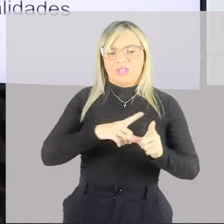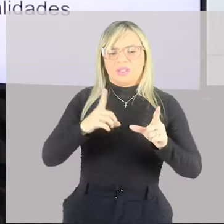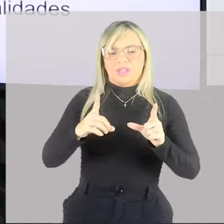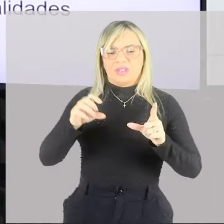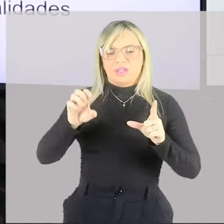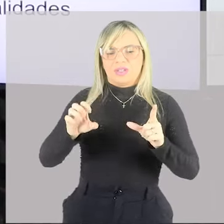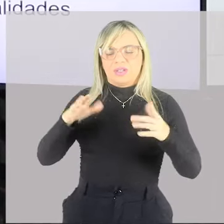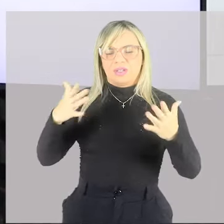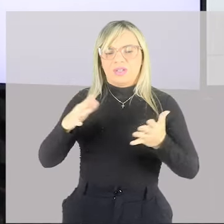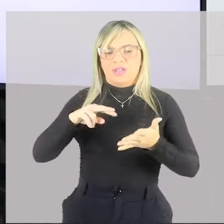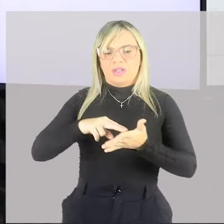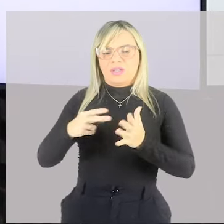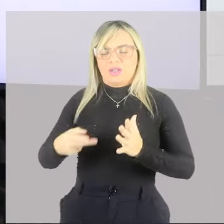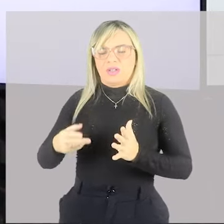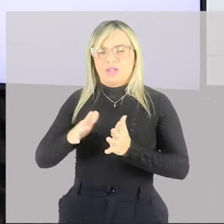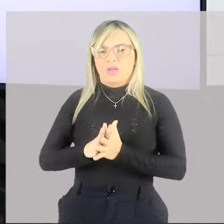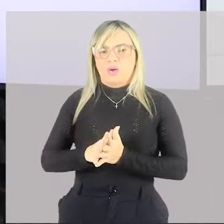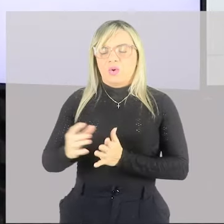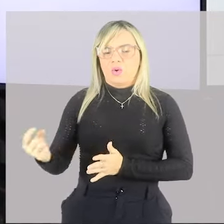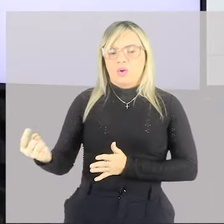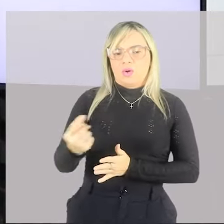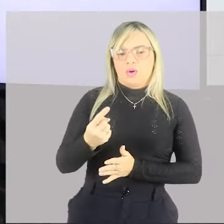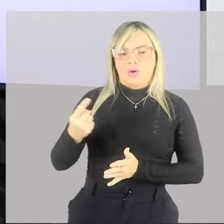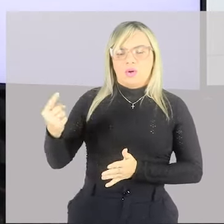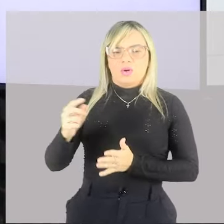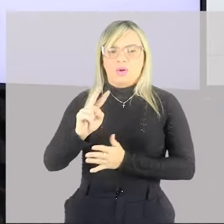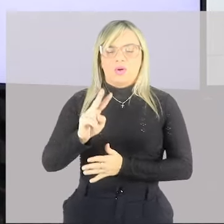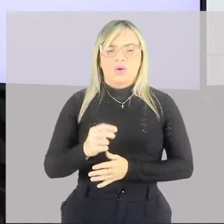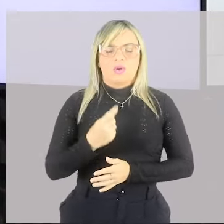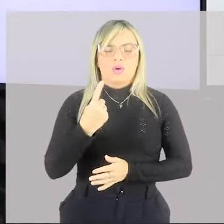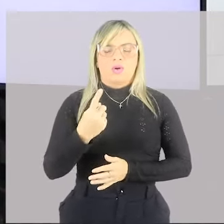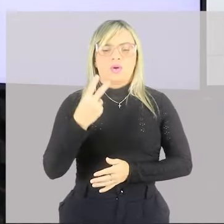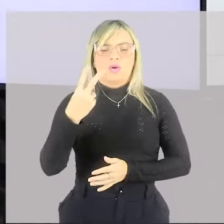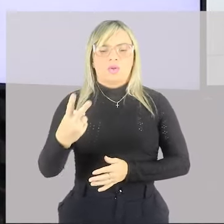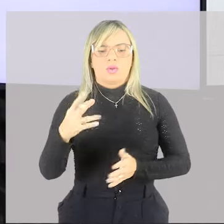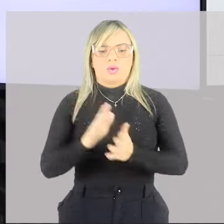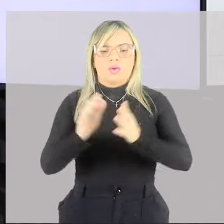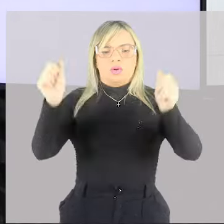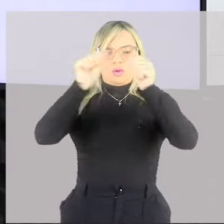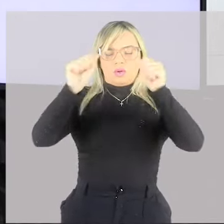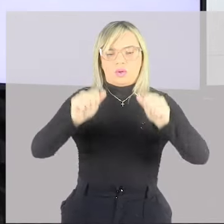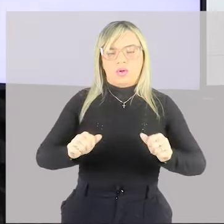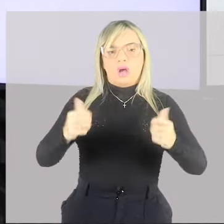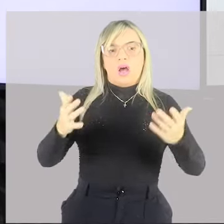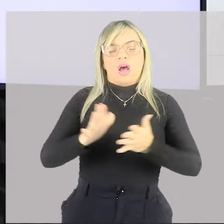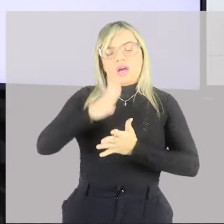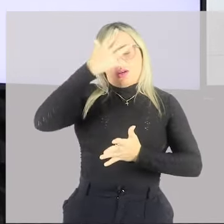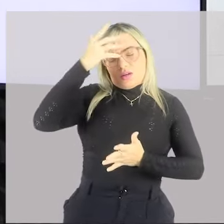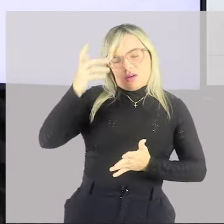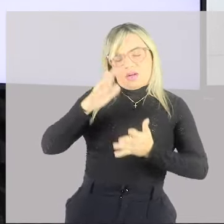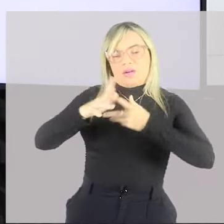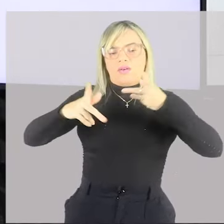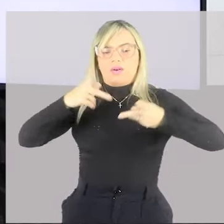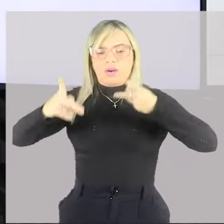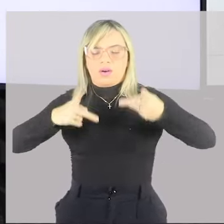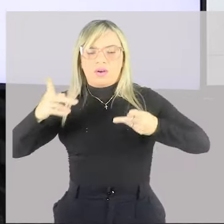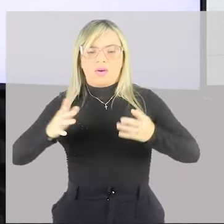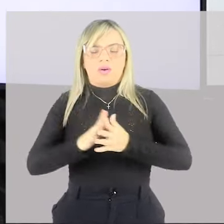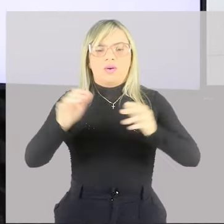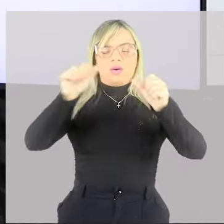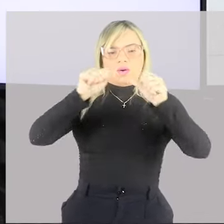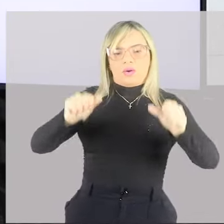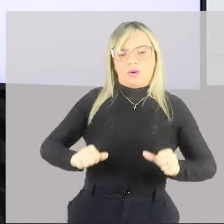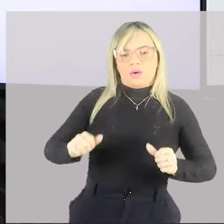dizer único bom nós temos 12 estátuas dessa Ah esqueci de comentar essas estátuas mais o